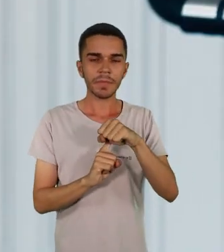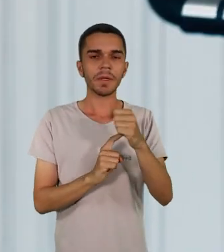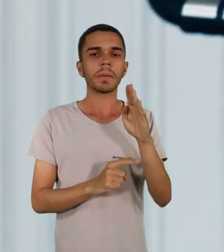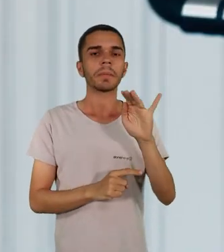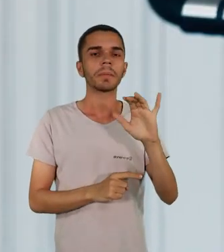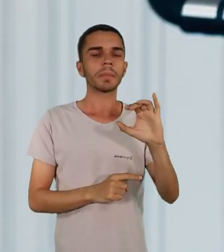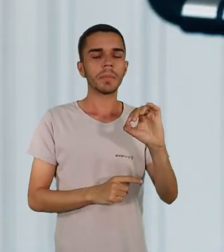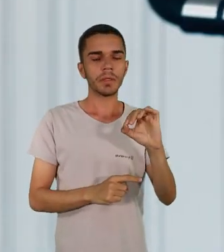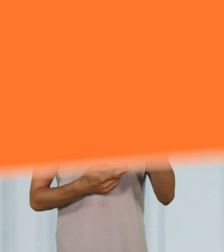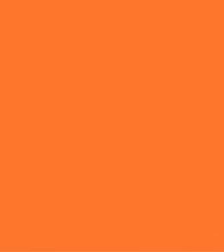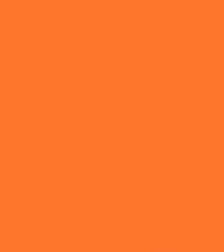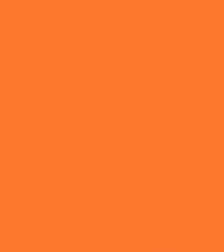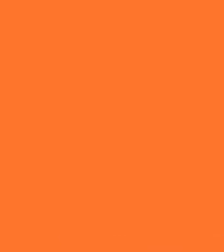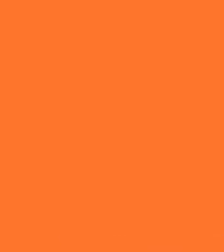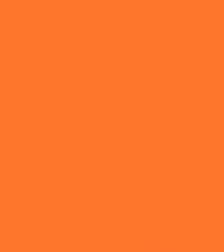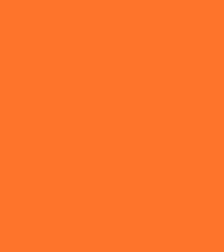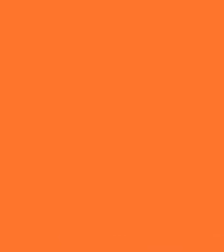bioquímicos, que fazem diversos exames.